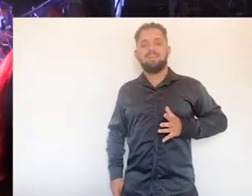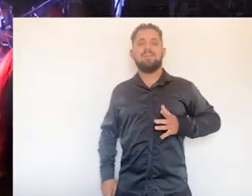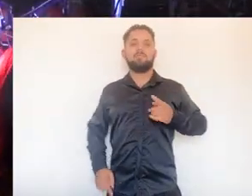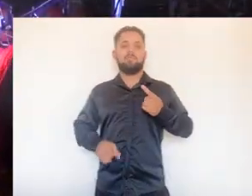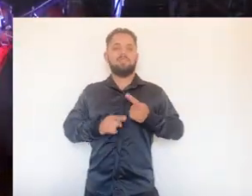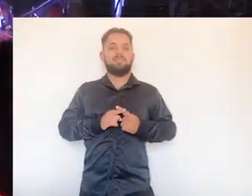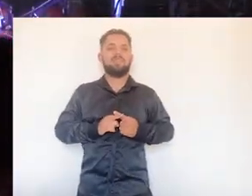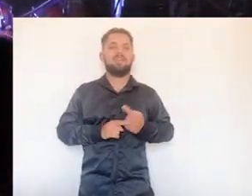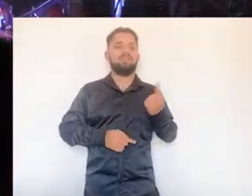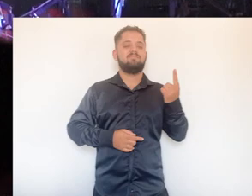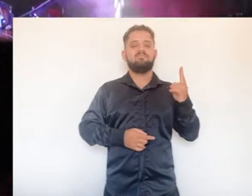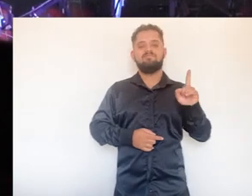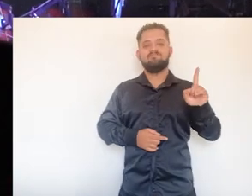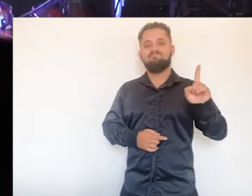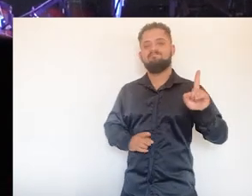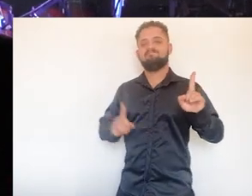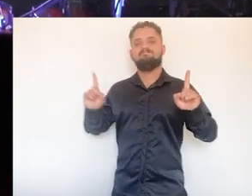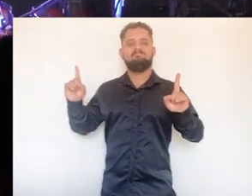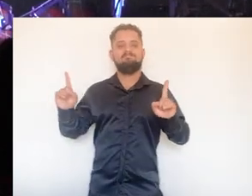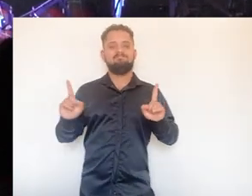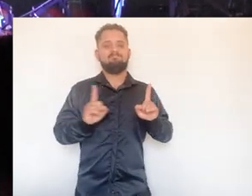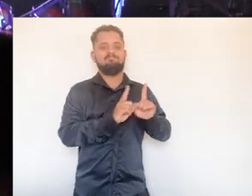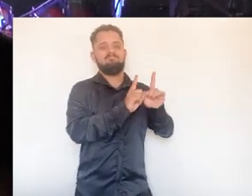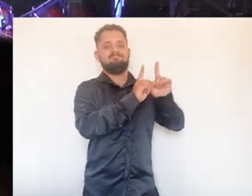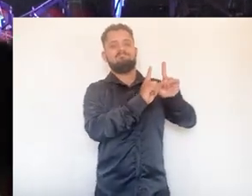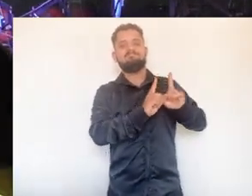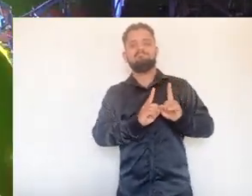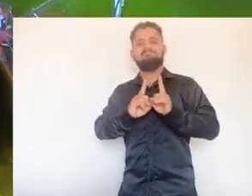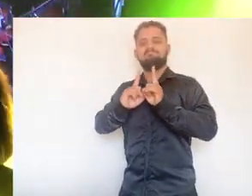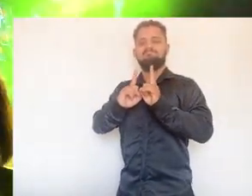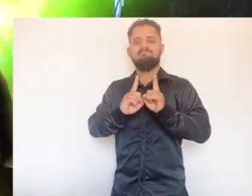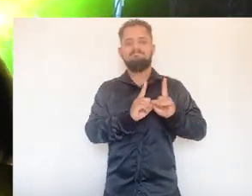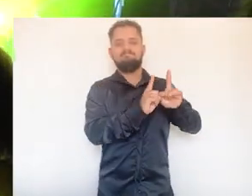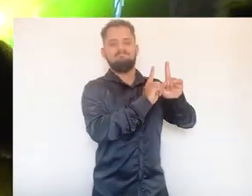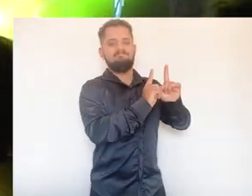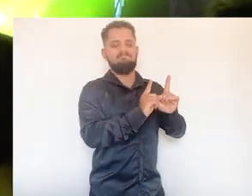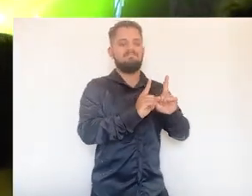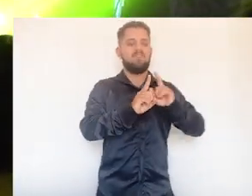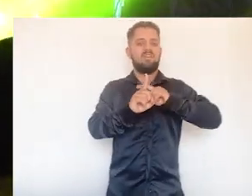Pois do seu lado eu posso ir embora, perder a